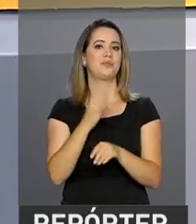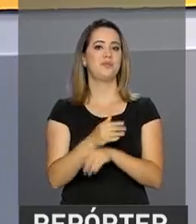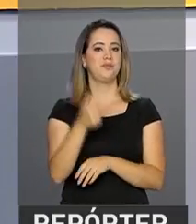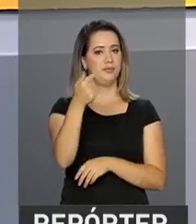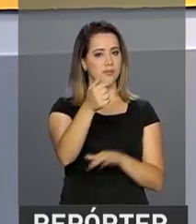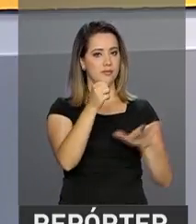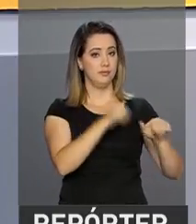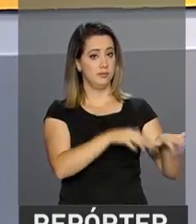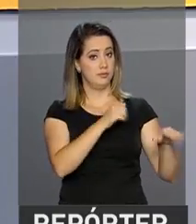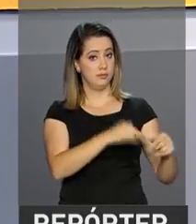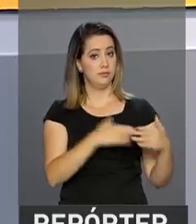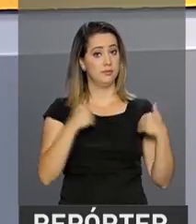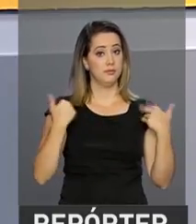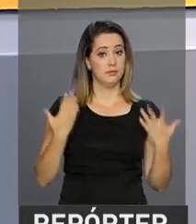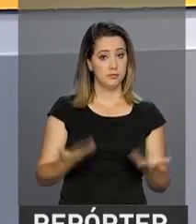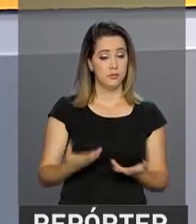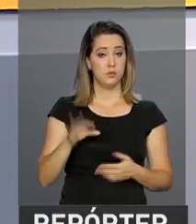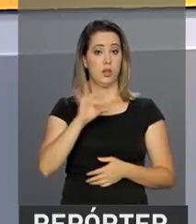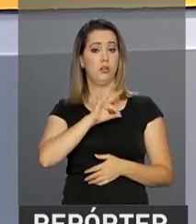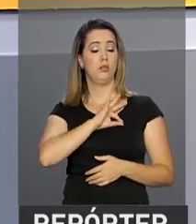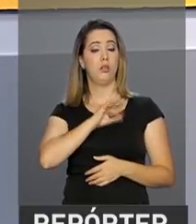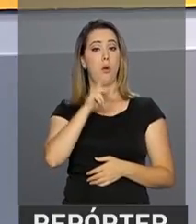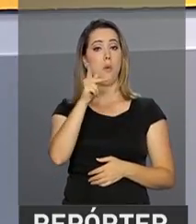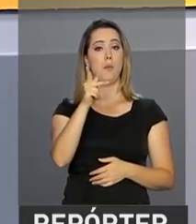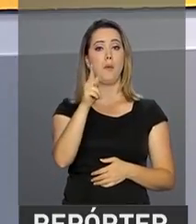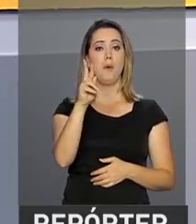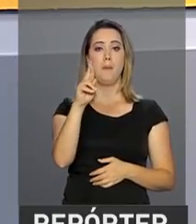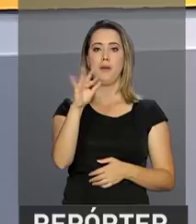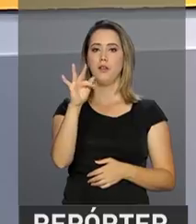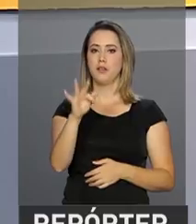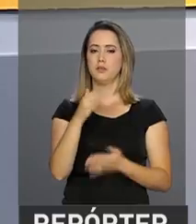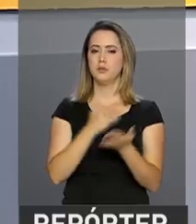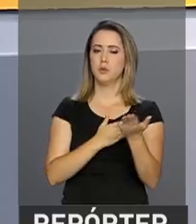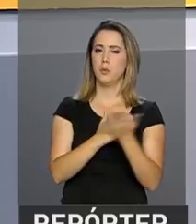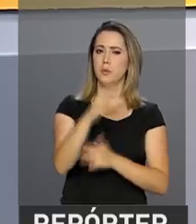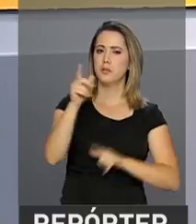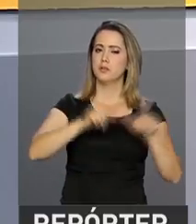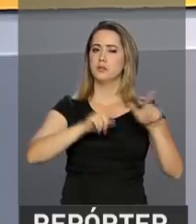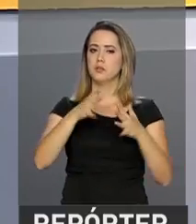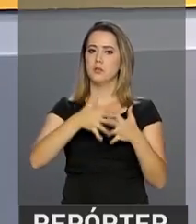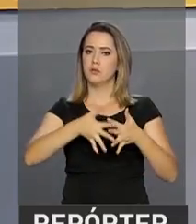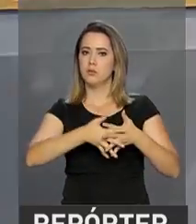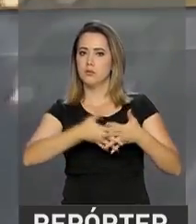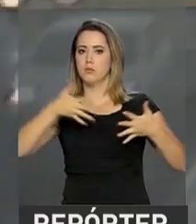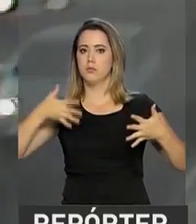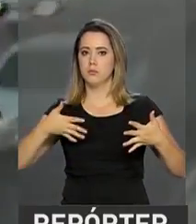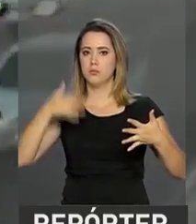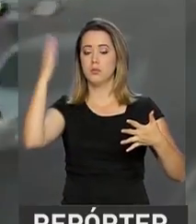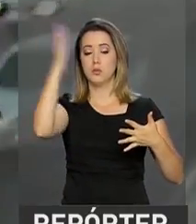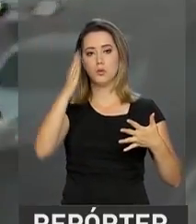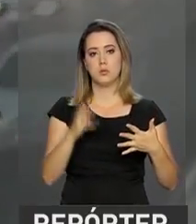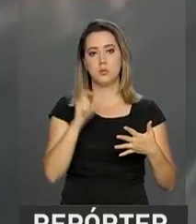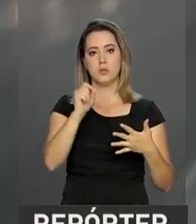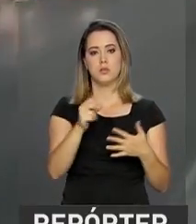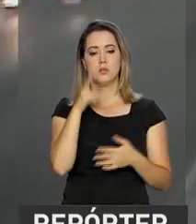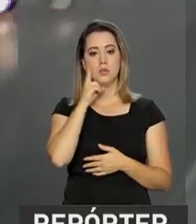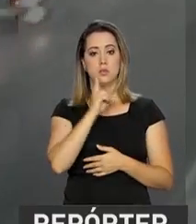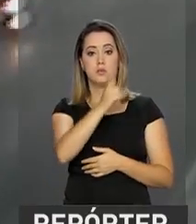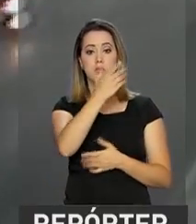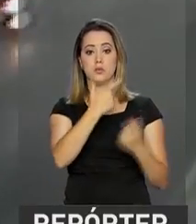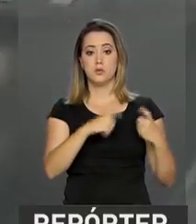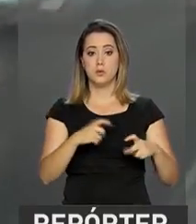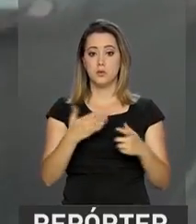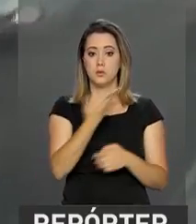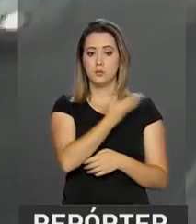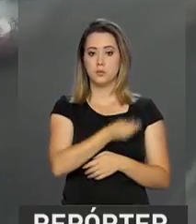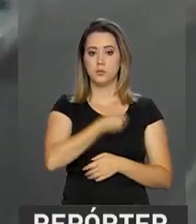7 de setembro por isso a polícia rodoviária federal começa a operação independência em todo o brasil a gente vê a imagens ao